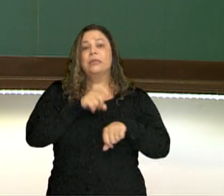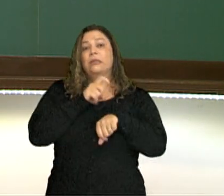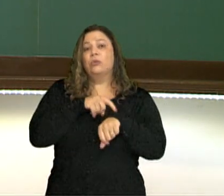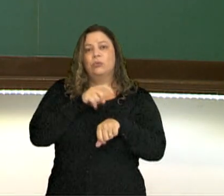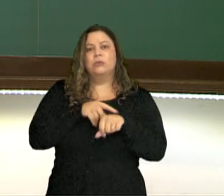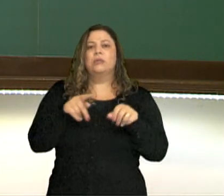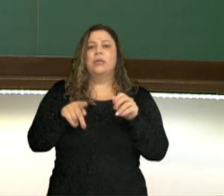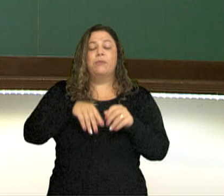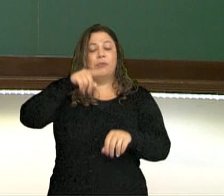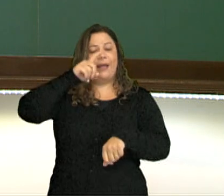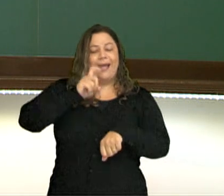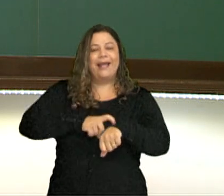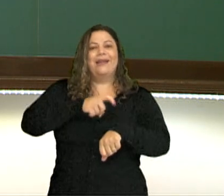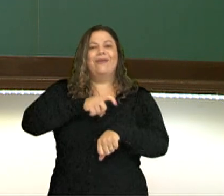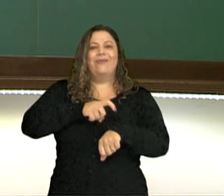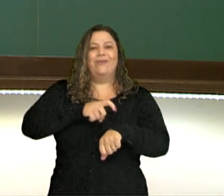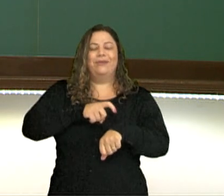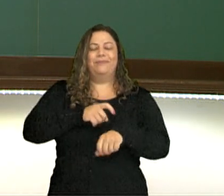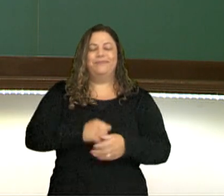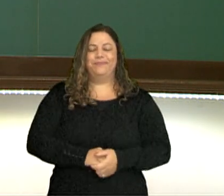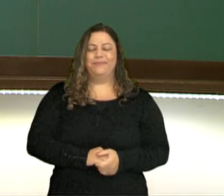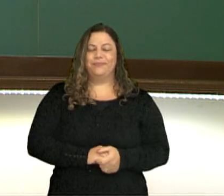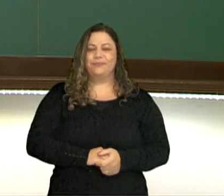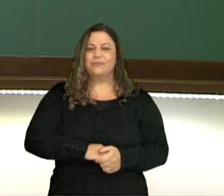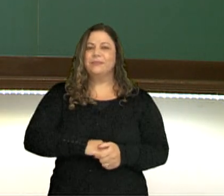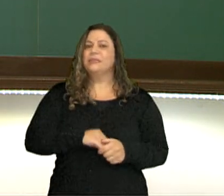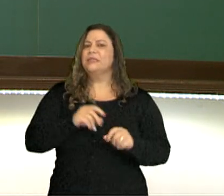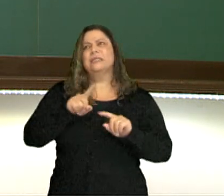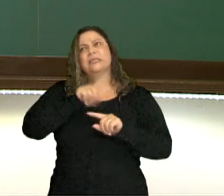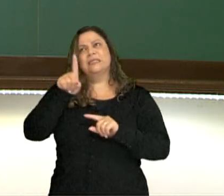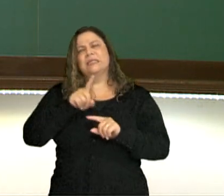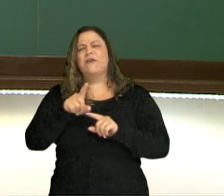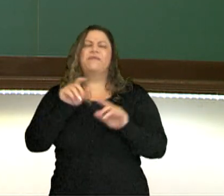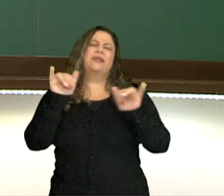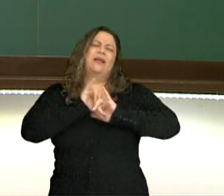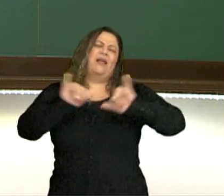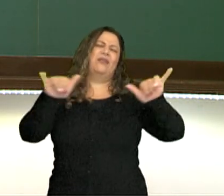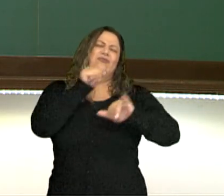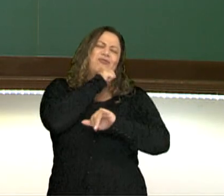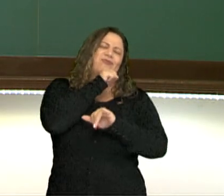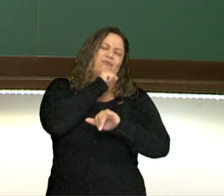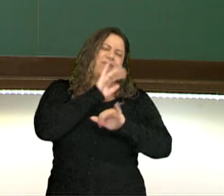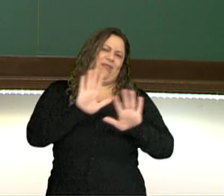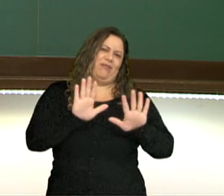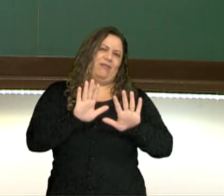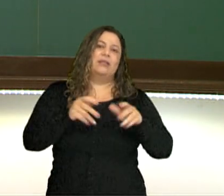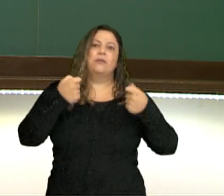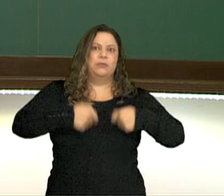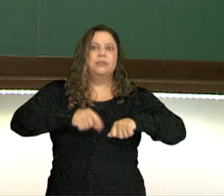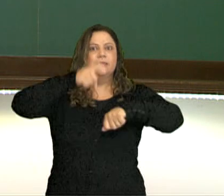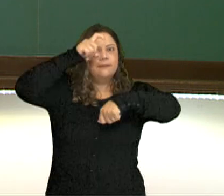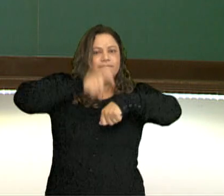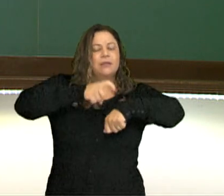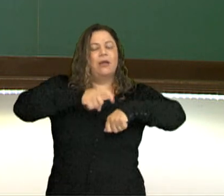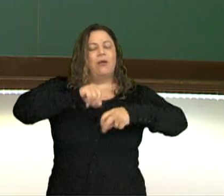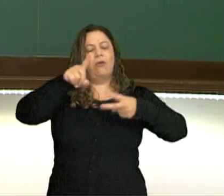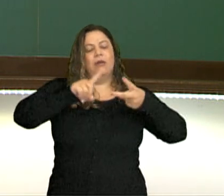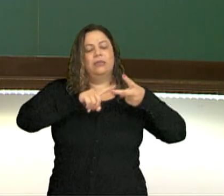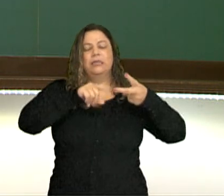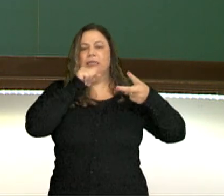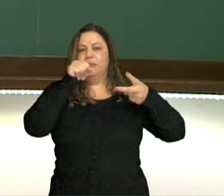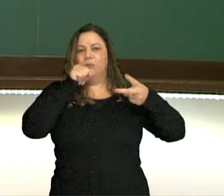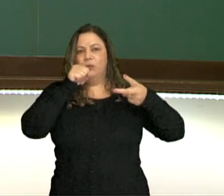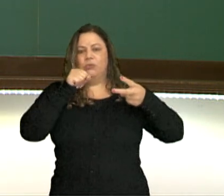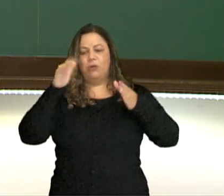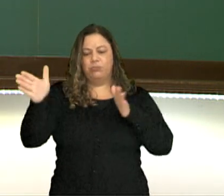dela, é na hora. Senão, como dizem por aí, fica notícia velha. E a reportagem pode ser lida a qualquer tempo, ela